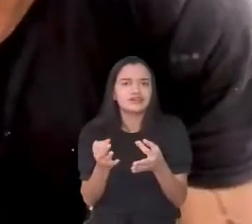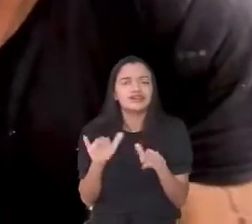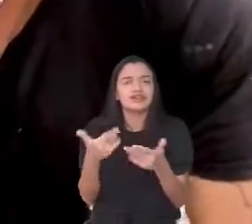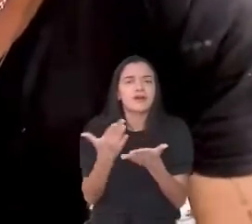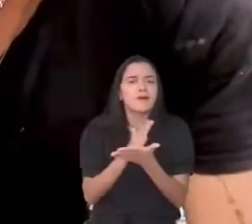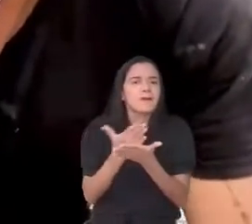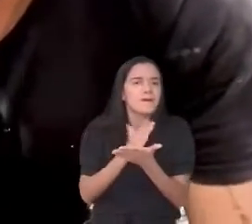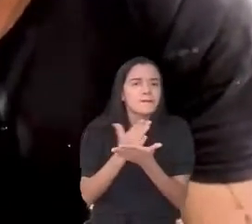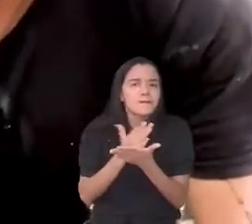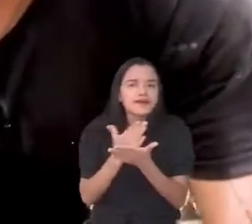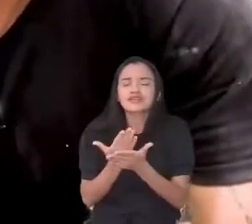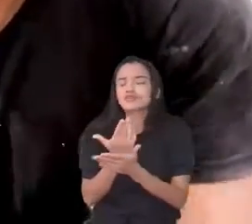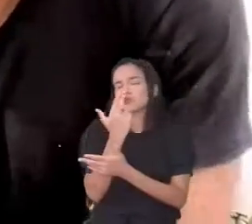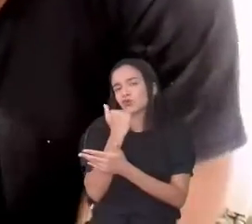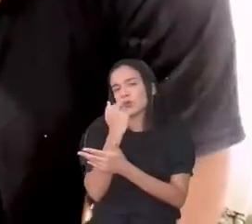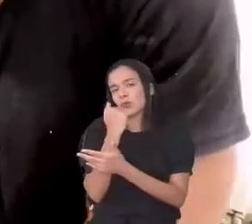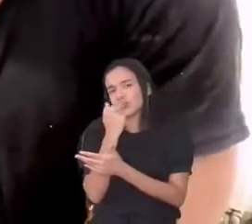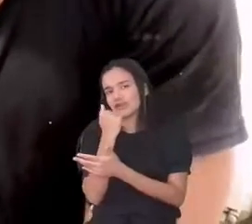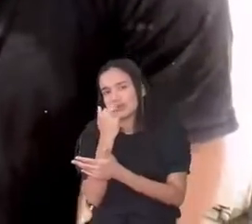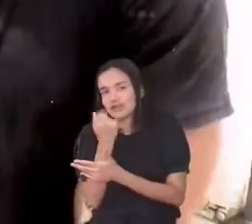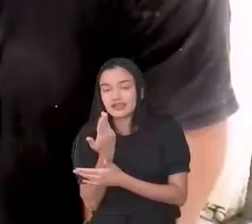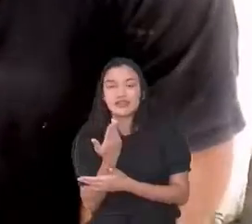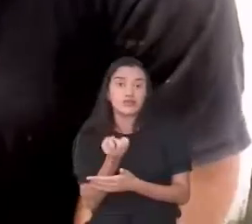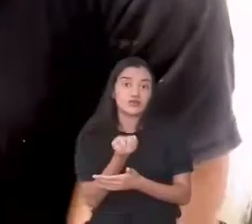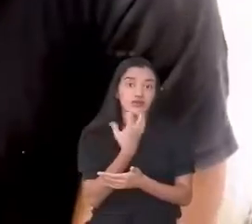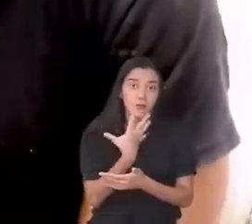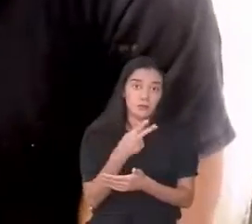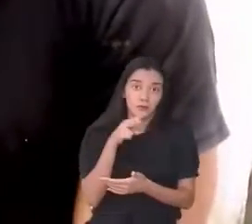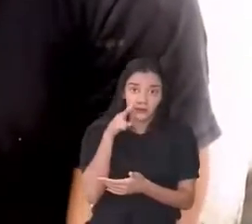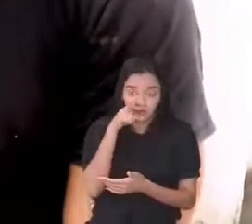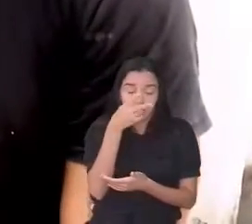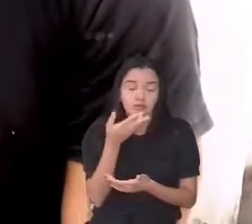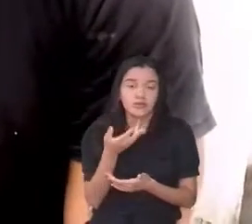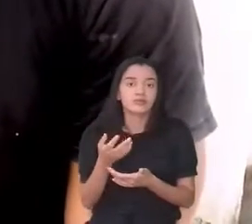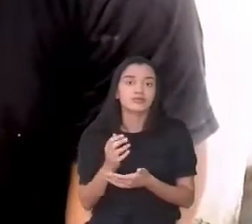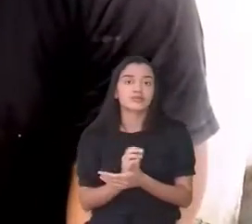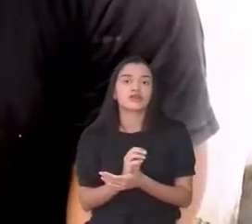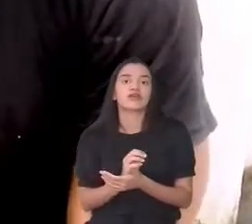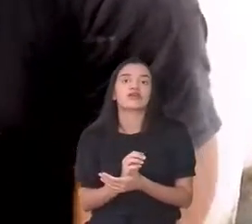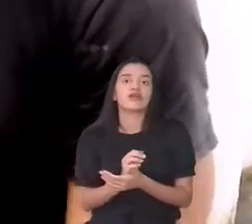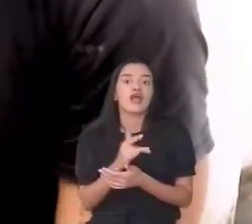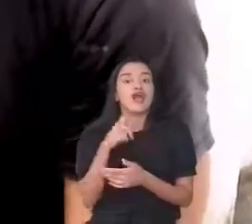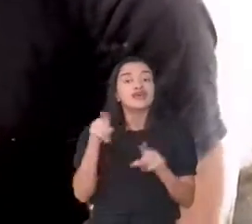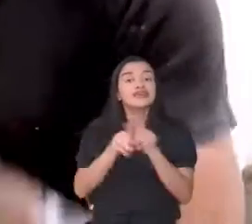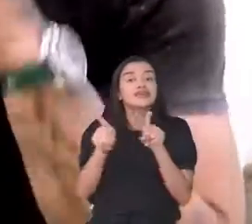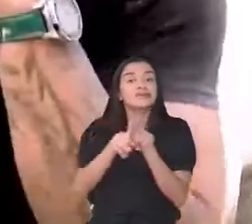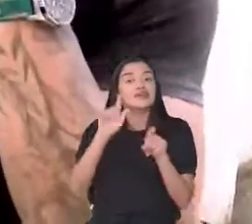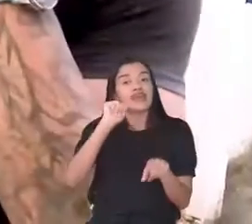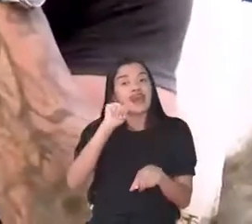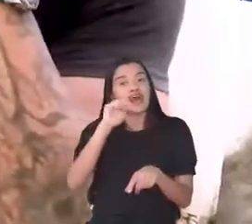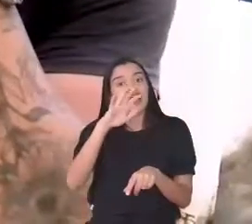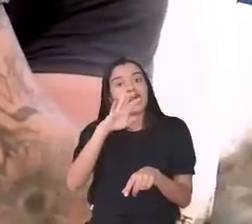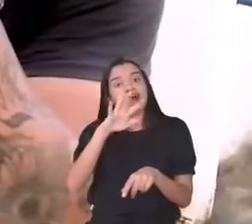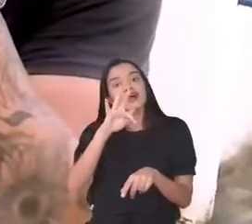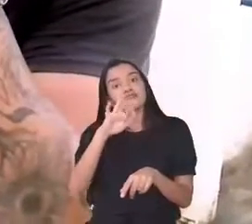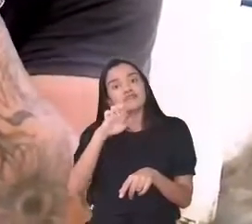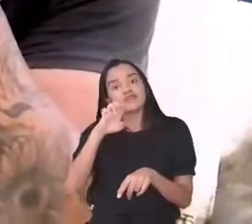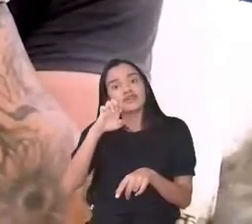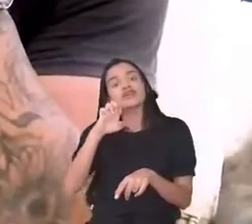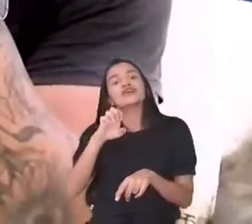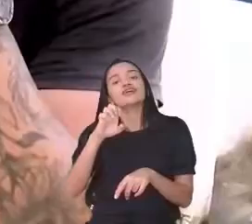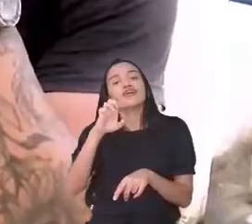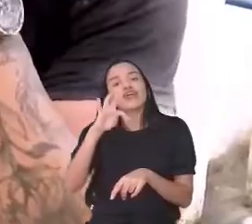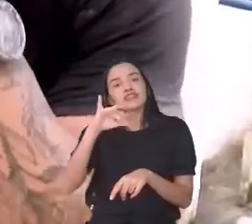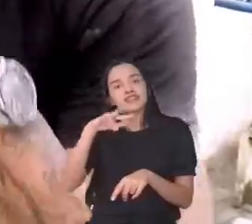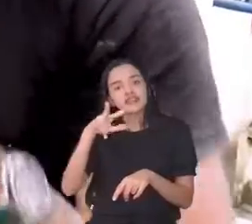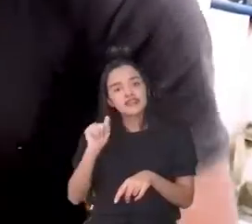ela é nutritiva, ela é poderosa, ela encontra E afetiva também. Oi? É muito afetivo Isso, também. A gente tem claro. muito essa cultura do comer raiz,